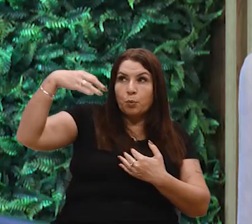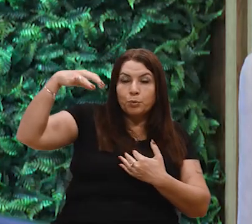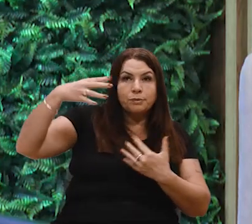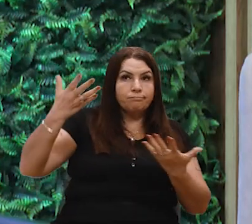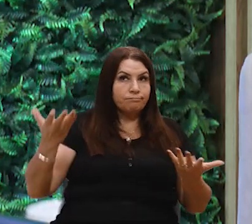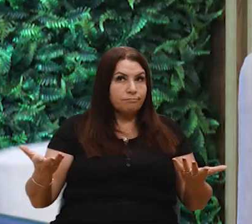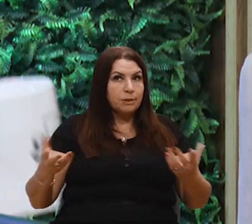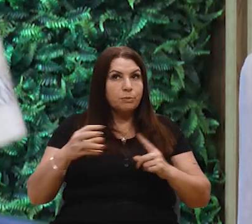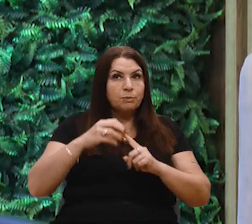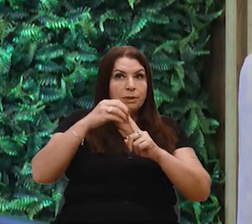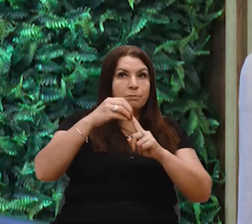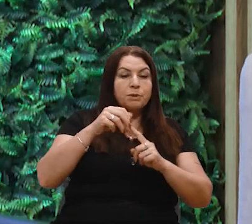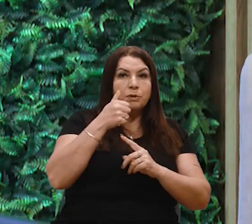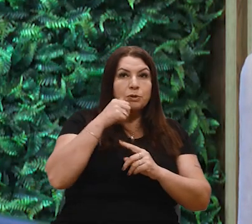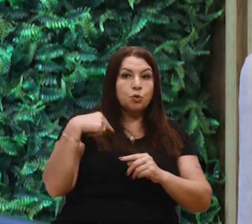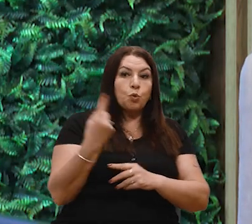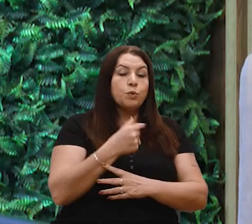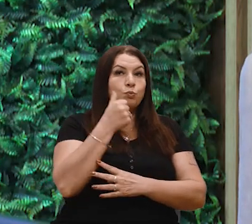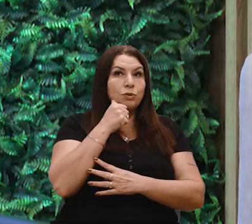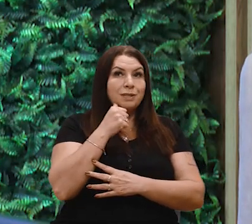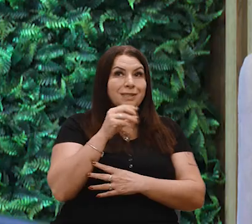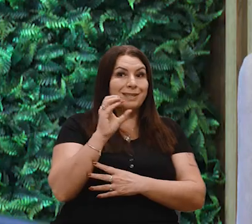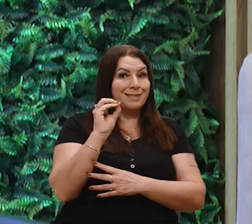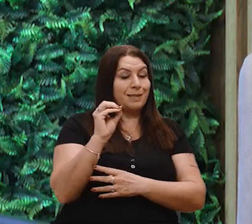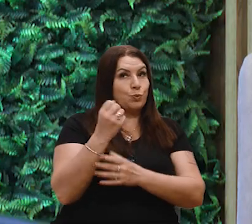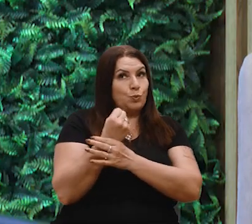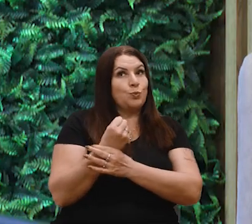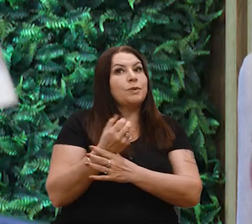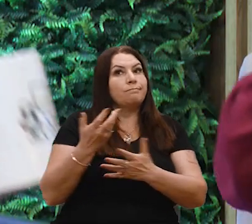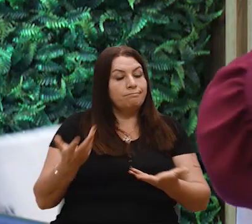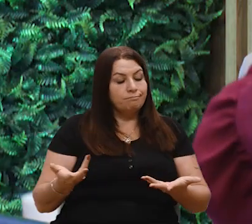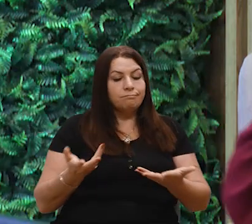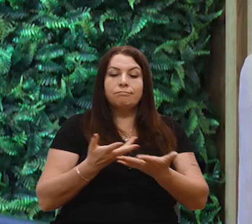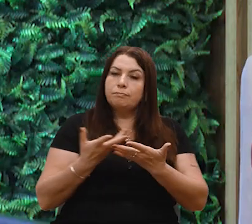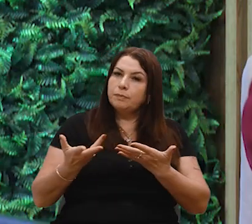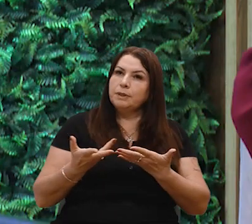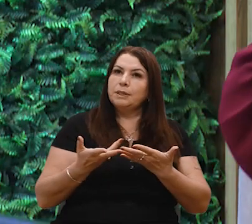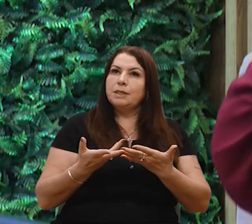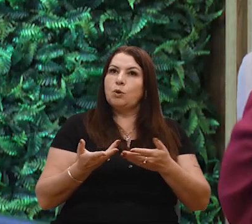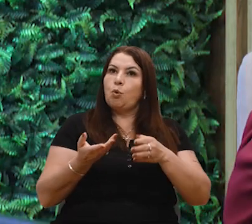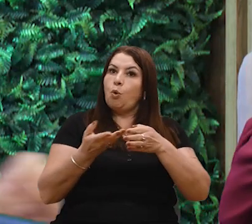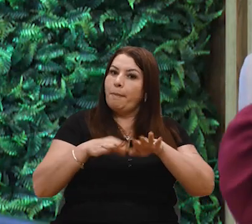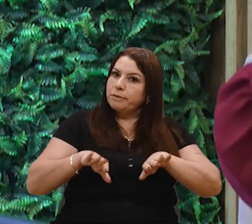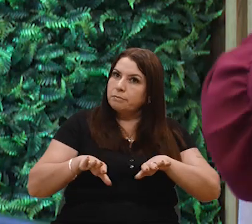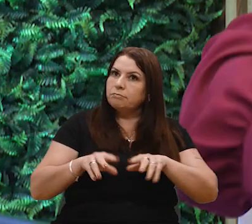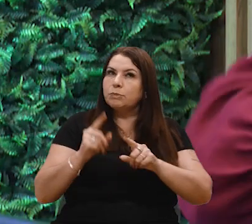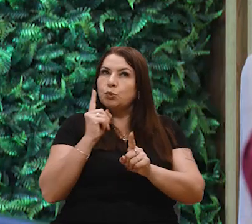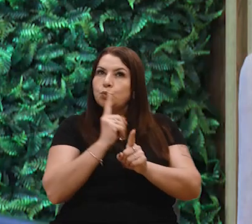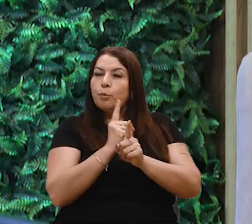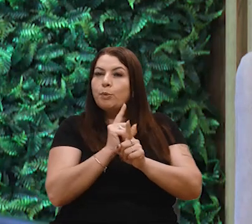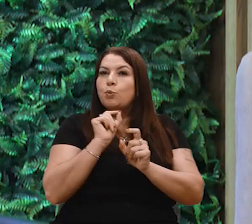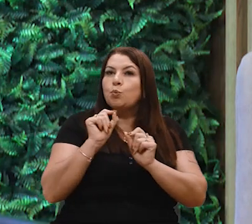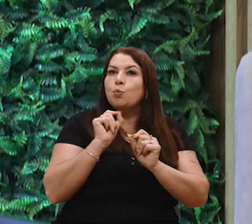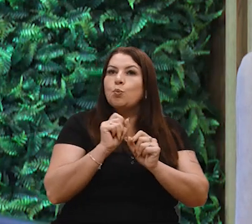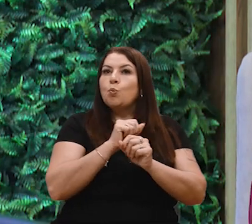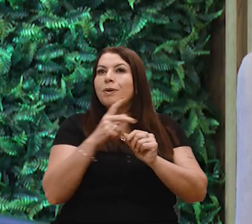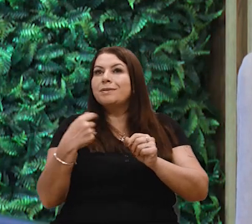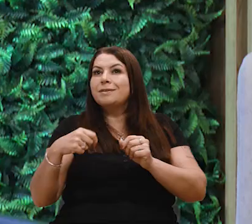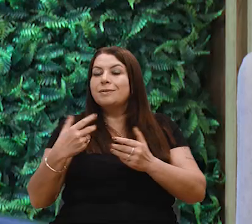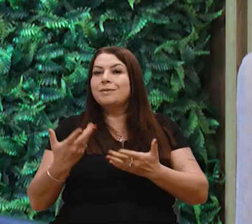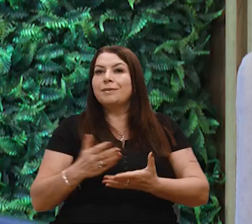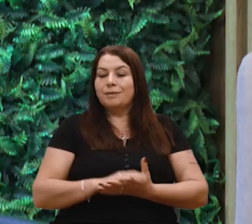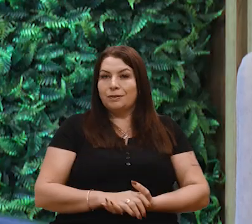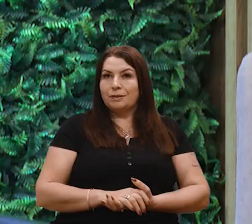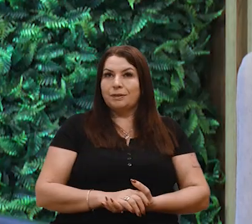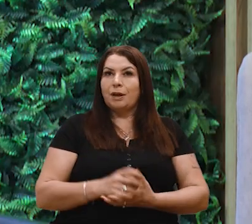uma iluminação razoável, principalmente nós mulheres, zero segurança, né? Então é uma compensação. A gente vai ter que descobrir quais